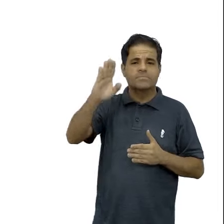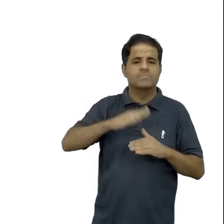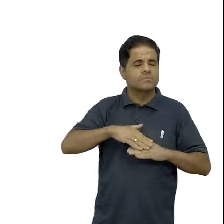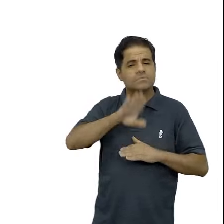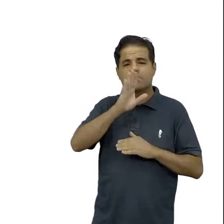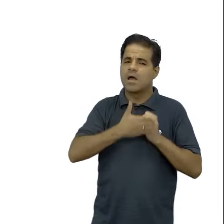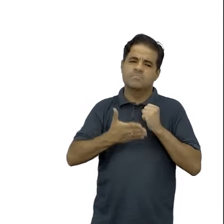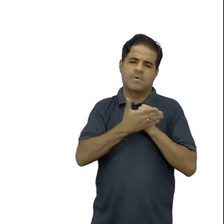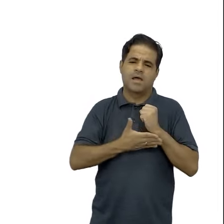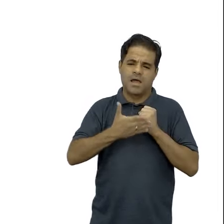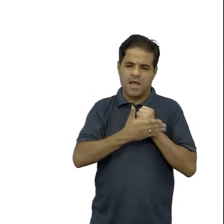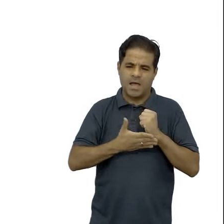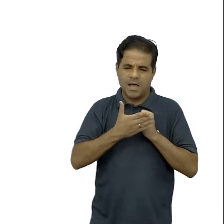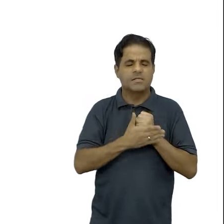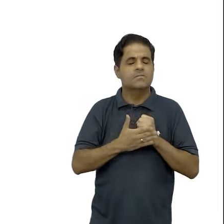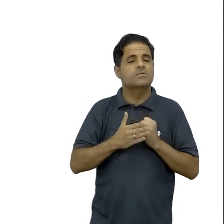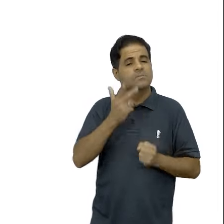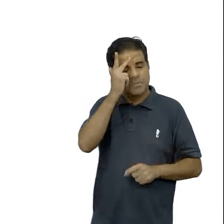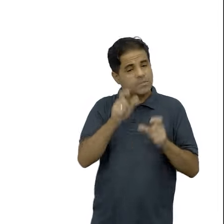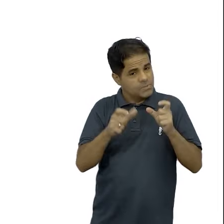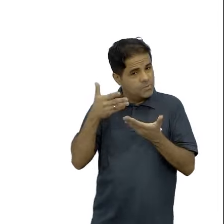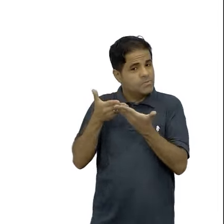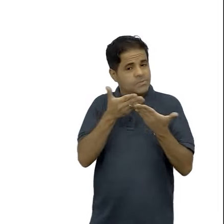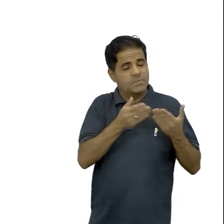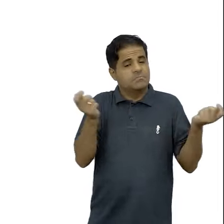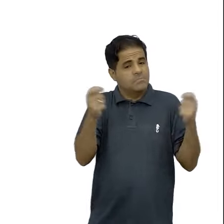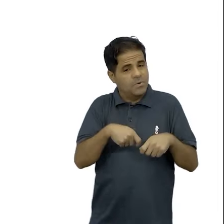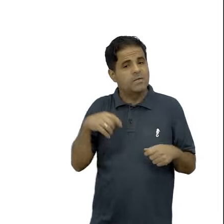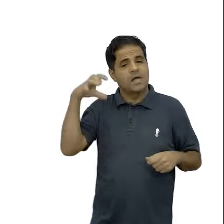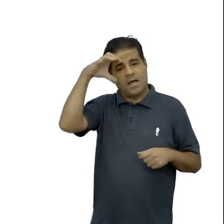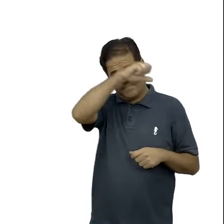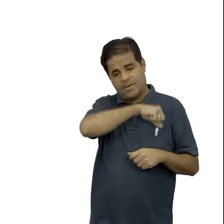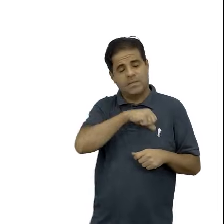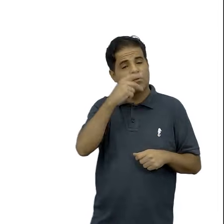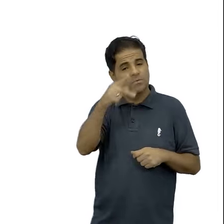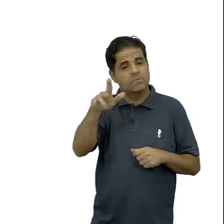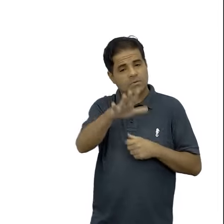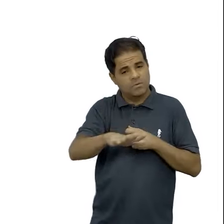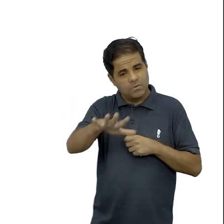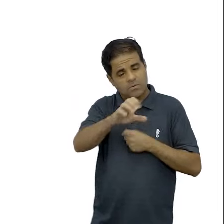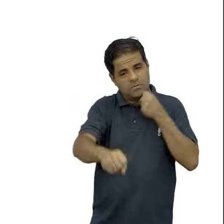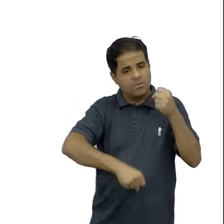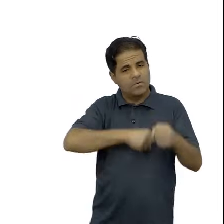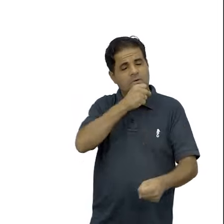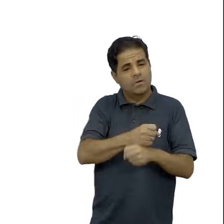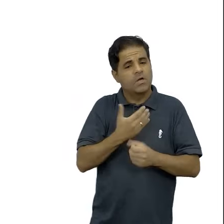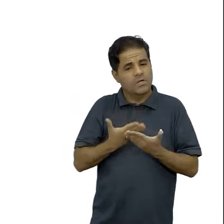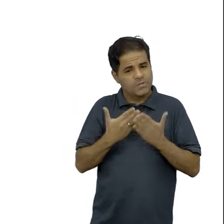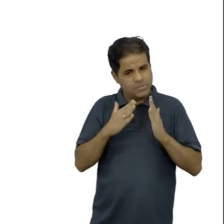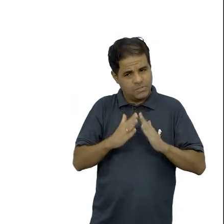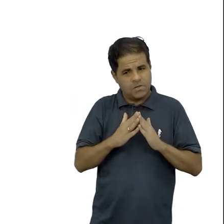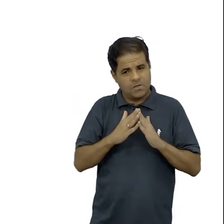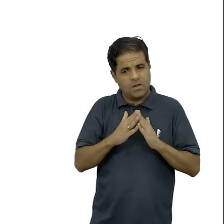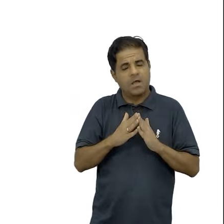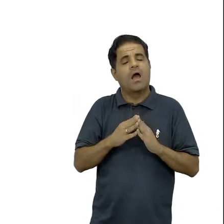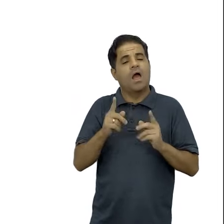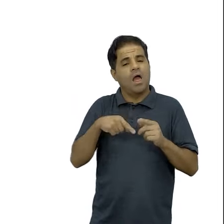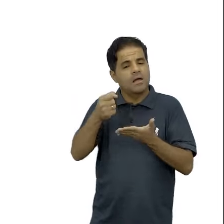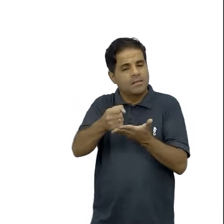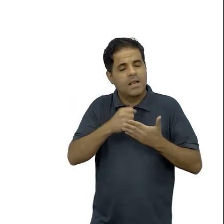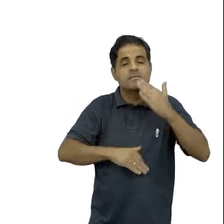é básico para que os estudantes aprendam no seu ano de escolaridade, mas também